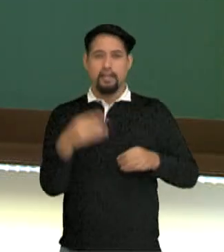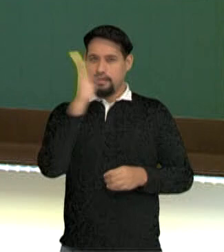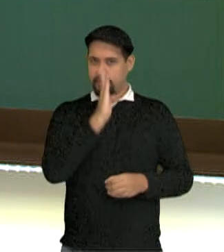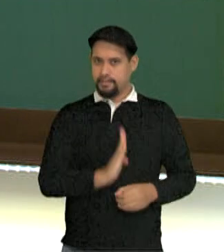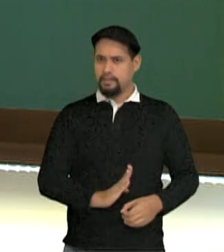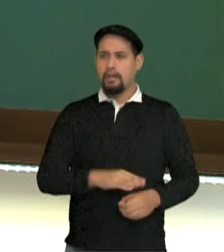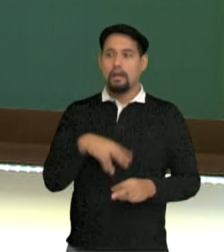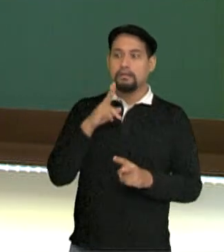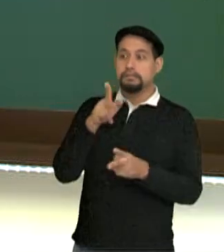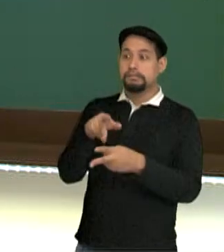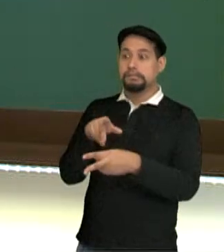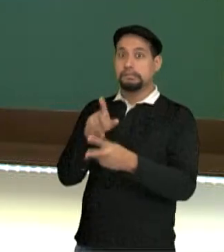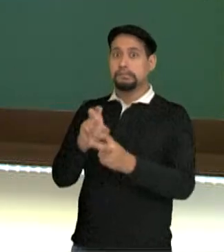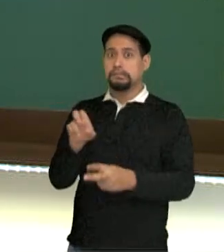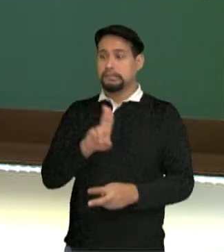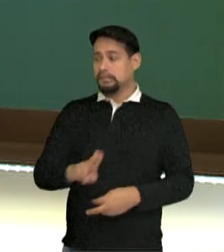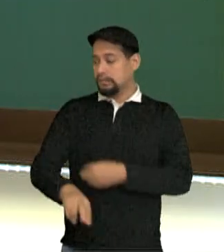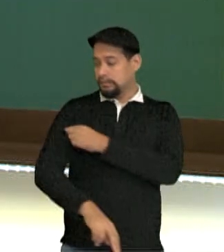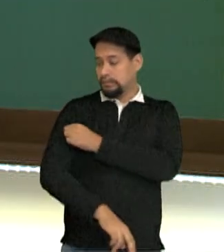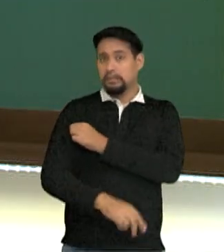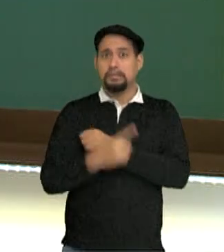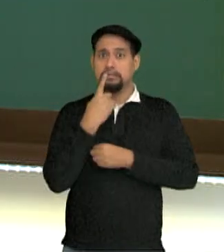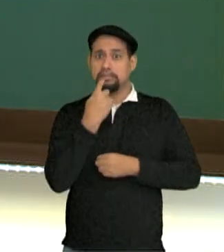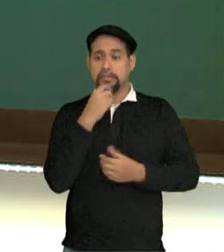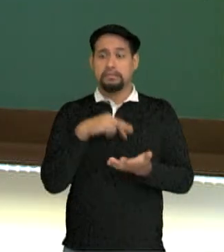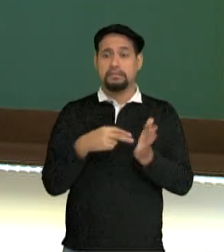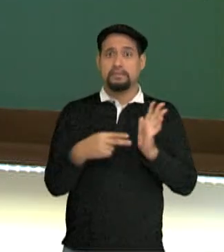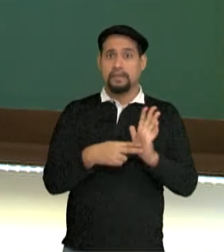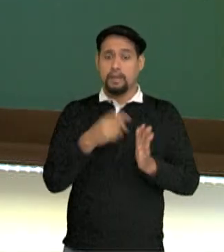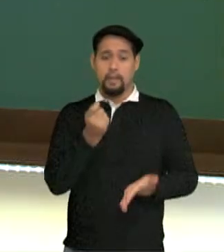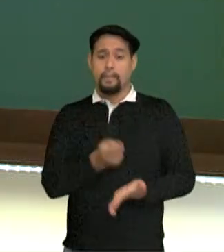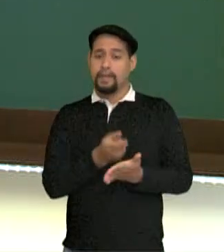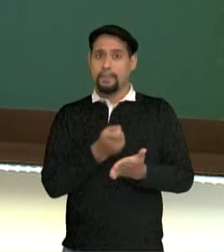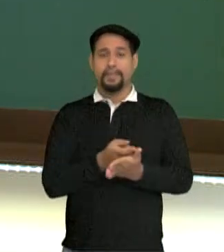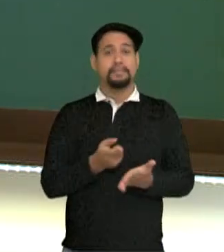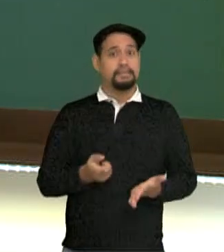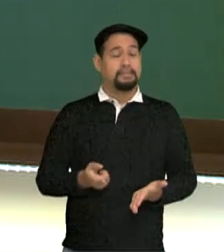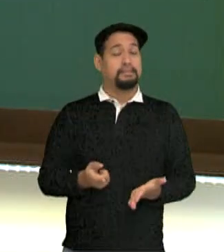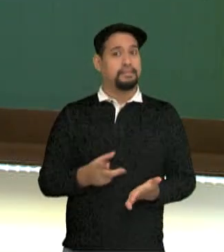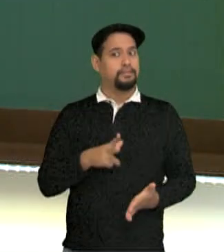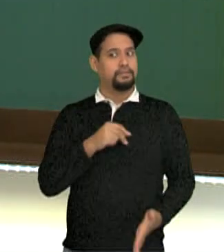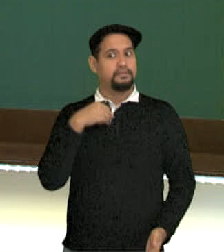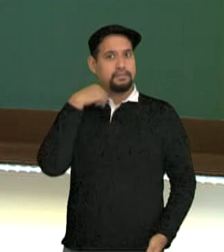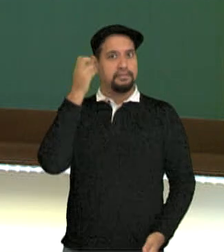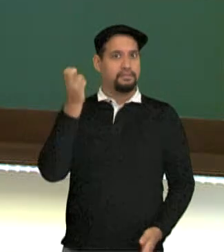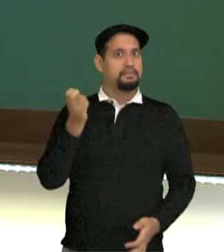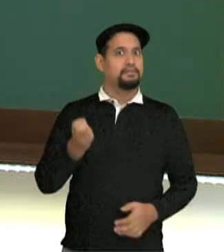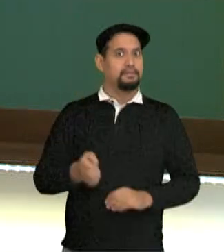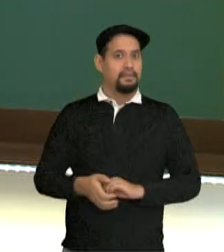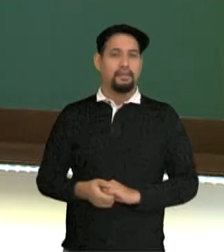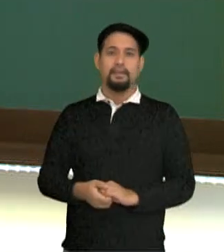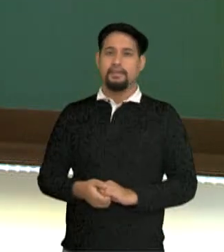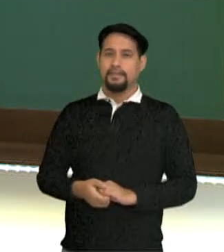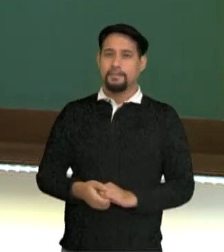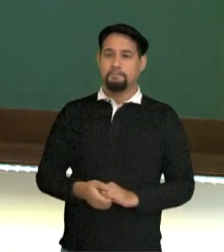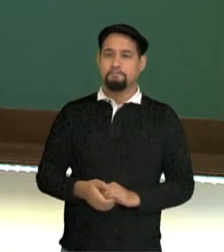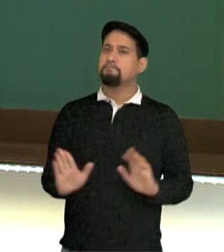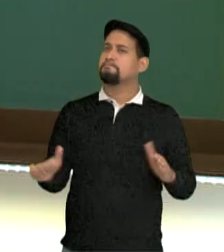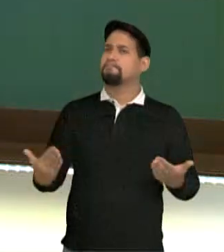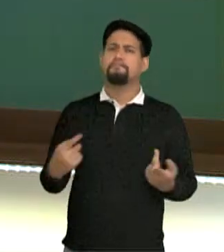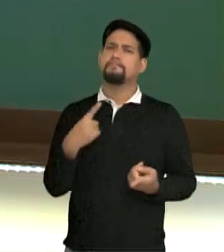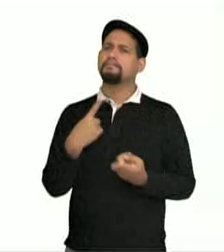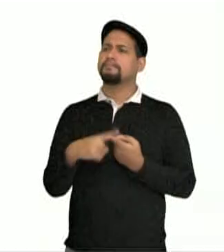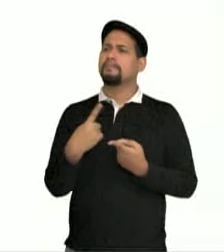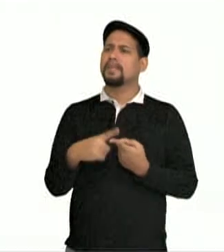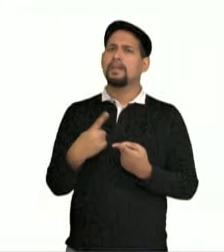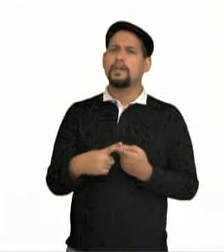que aquela pessoa de terno vermelho era o cobrador das dívidas. Olha que mico, hein? E aí, por que o